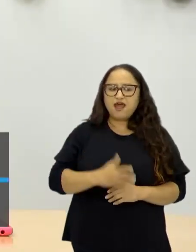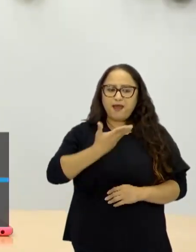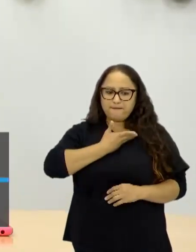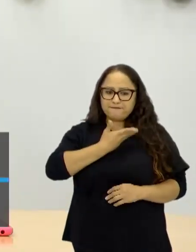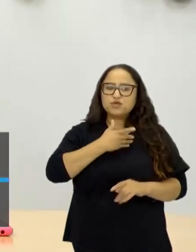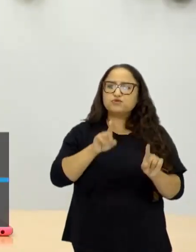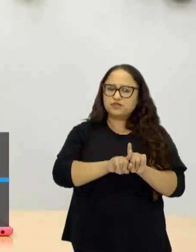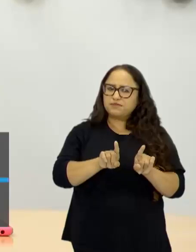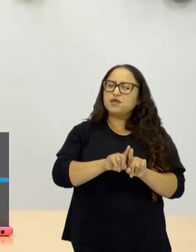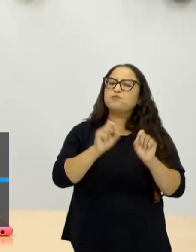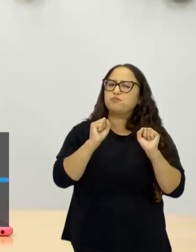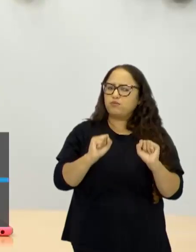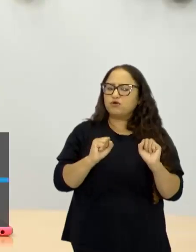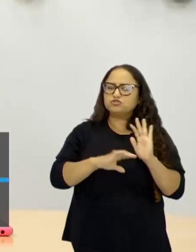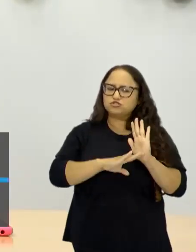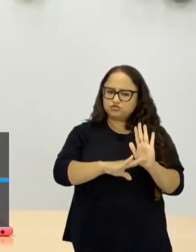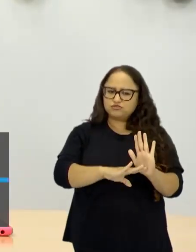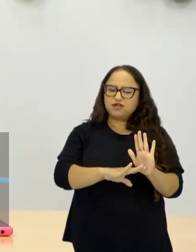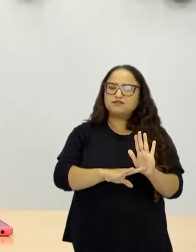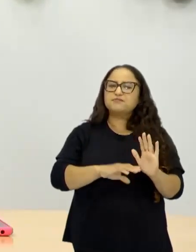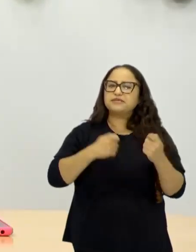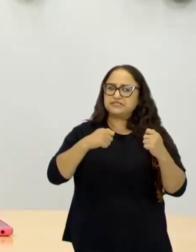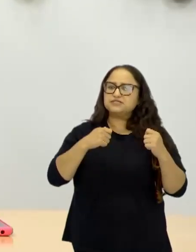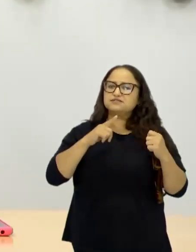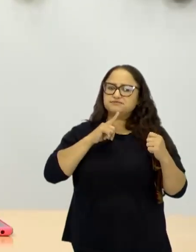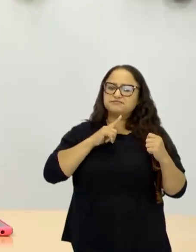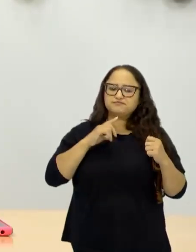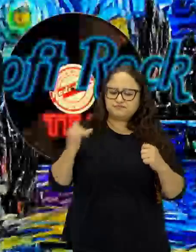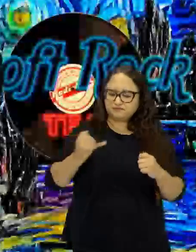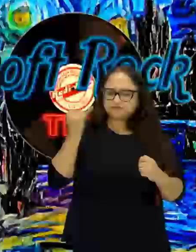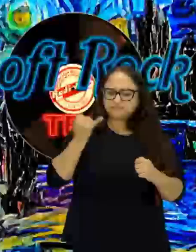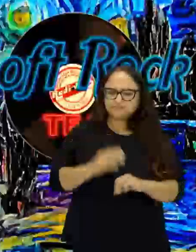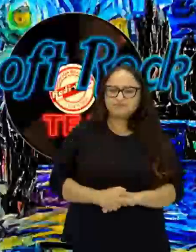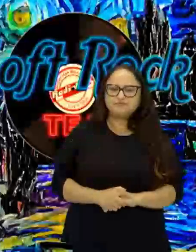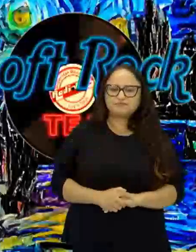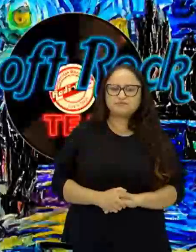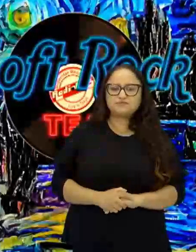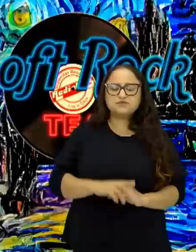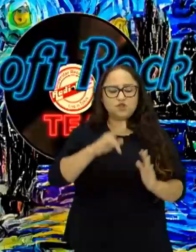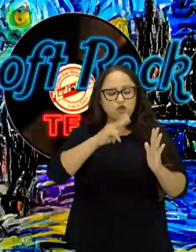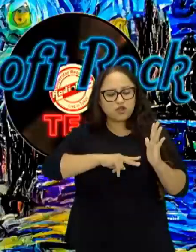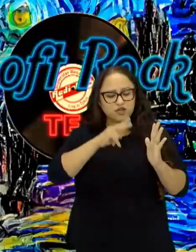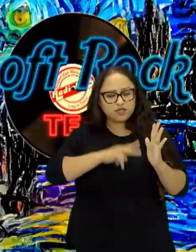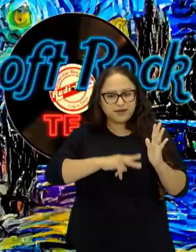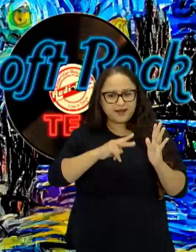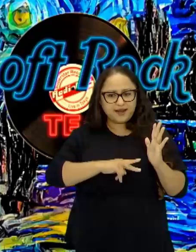Isso é interessante, que foi bem pontual. Isso mesmo. Outra coisa importantíssima na hora de revisar o seu texto de